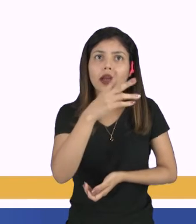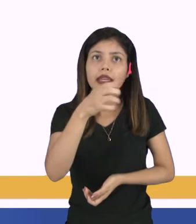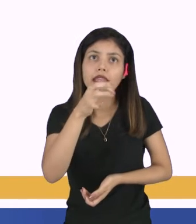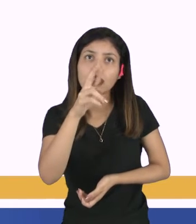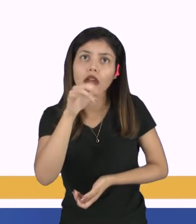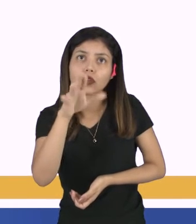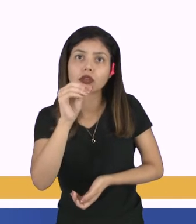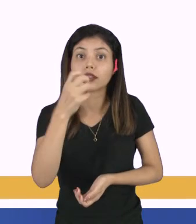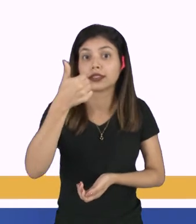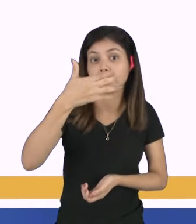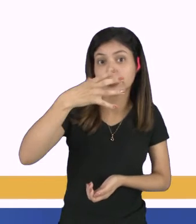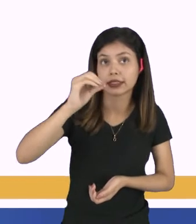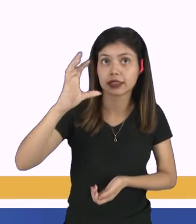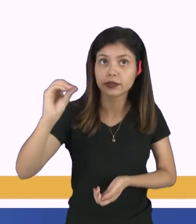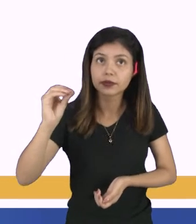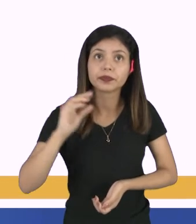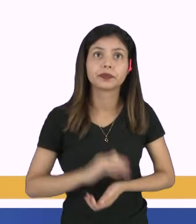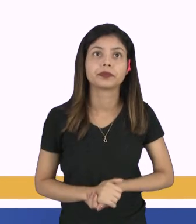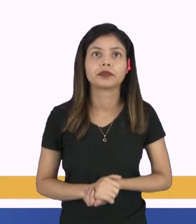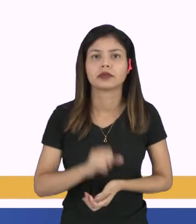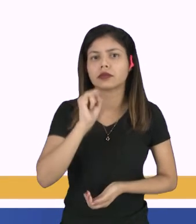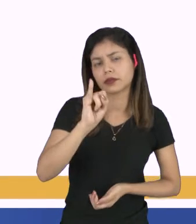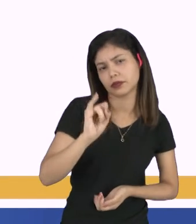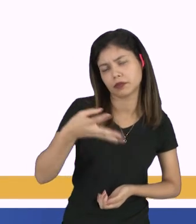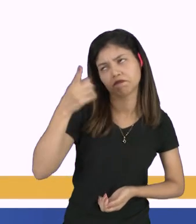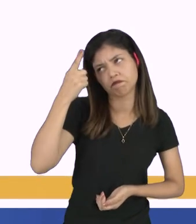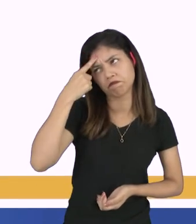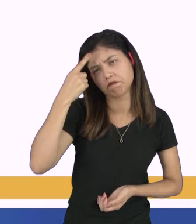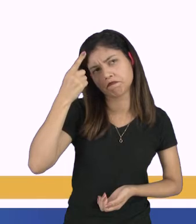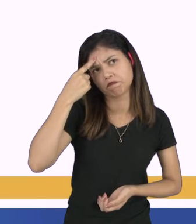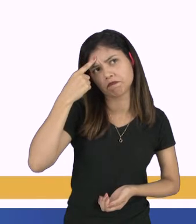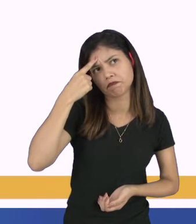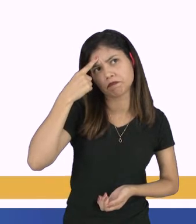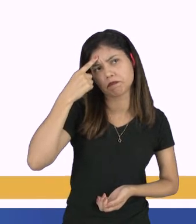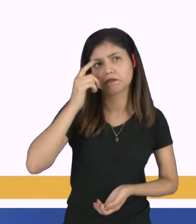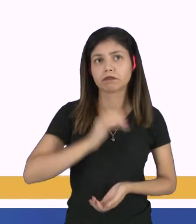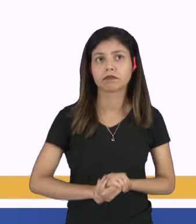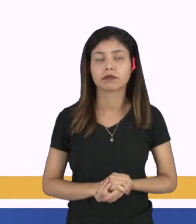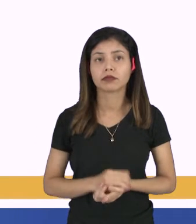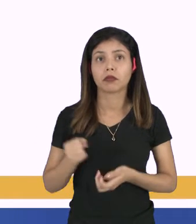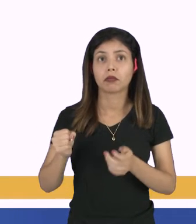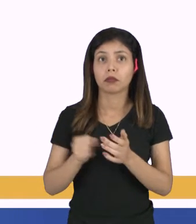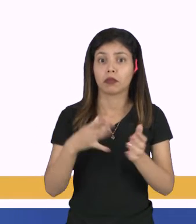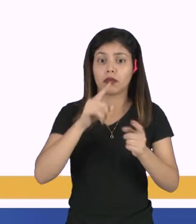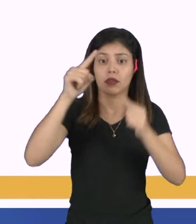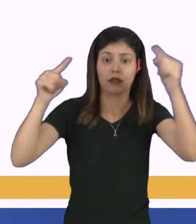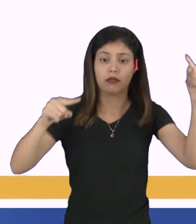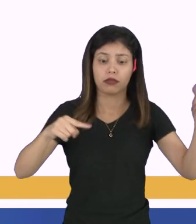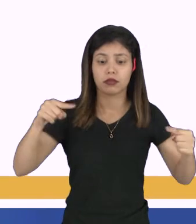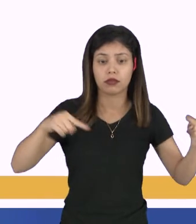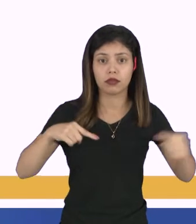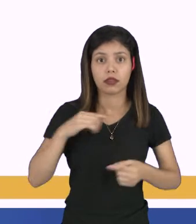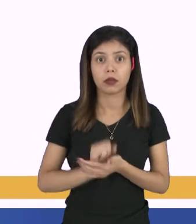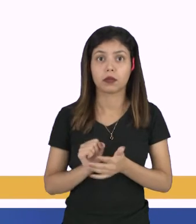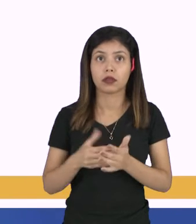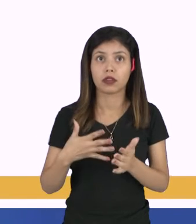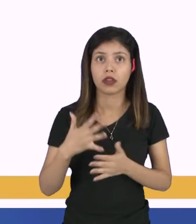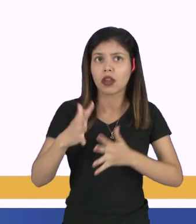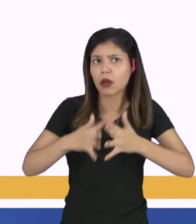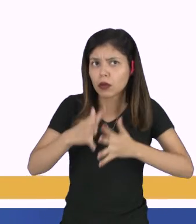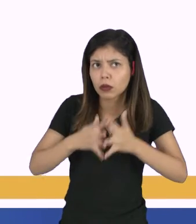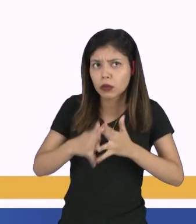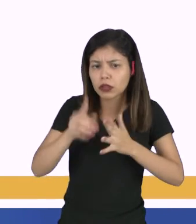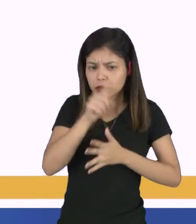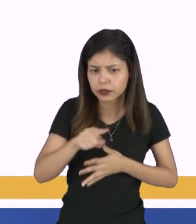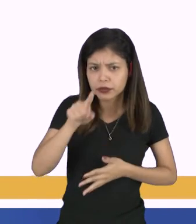É um polígono de 100 lados. Se você imaginar esse polígono, ele tem tantos lados, né, que ele vai se confundir